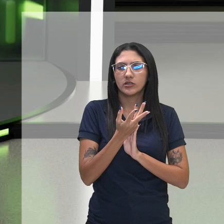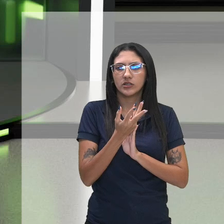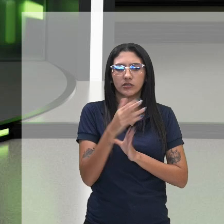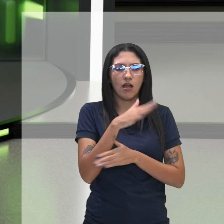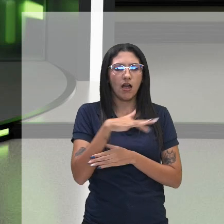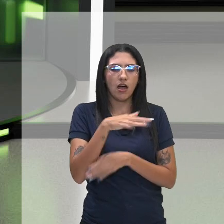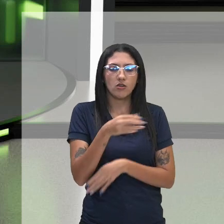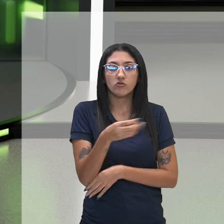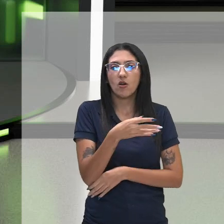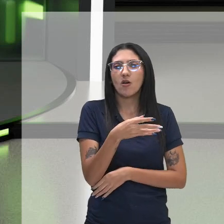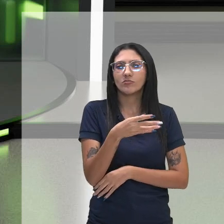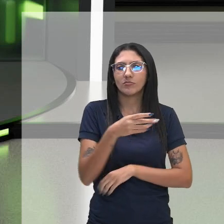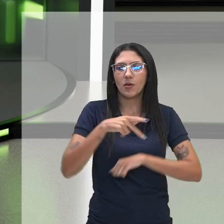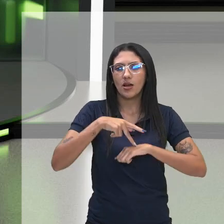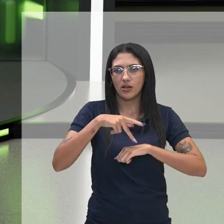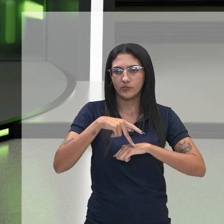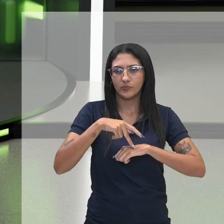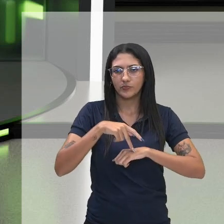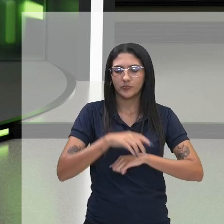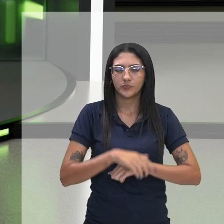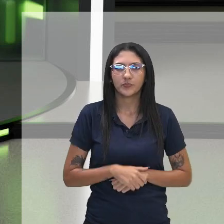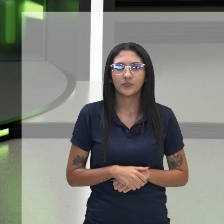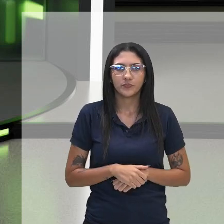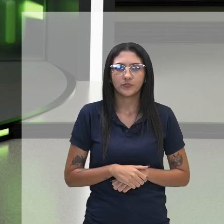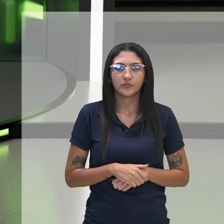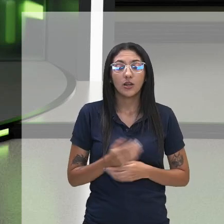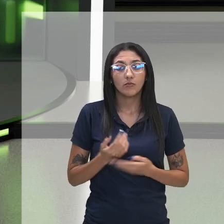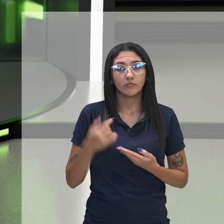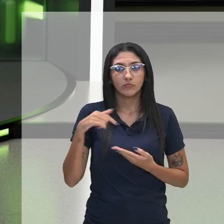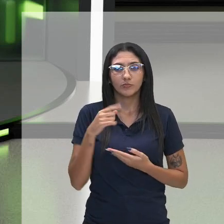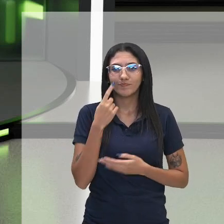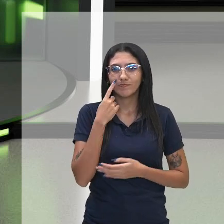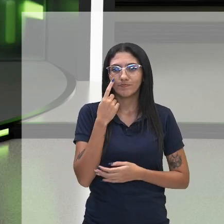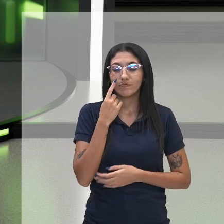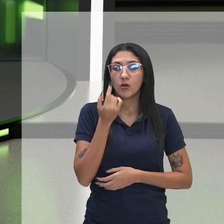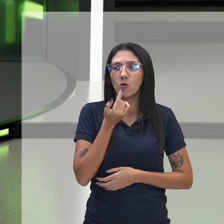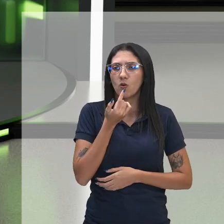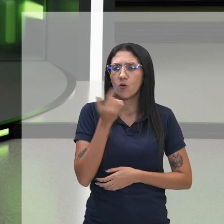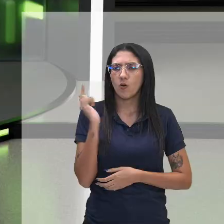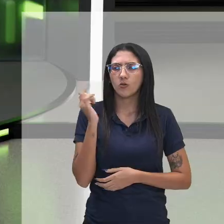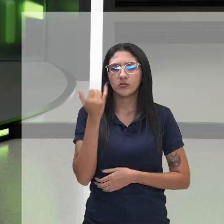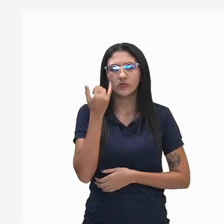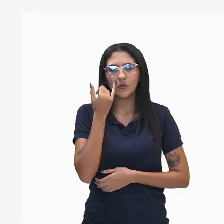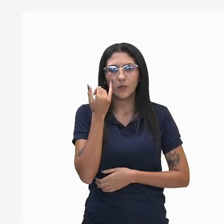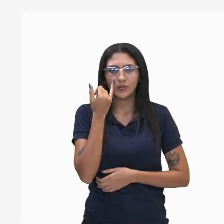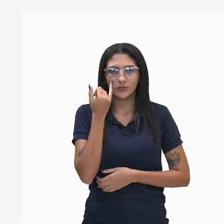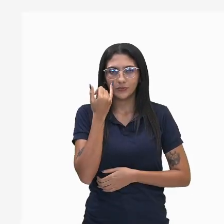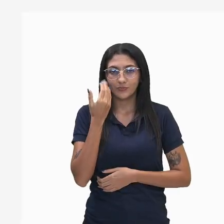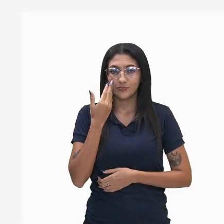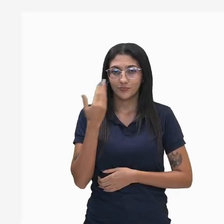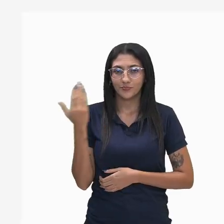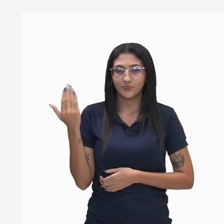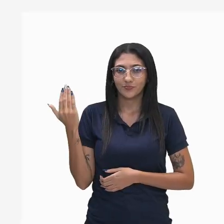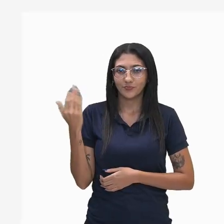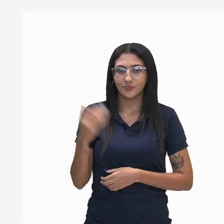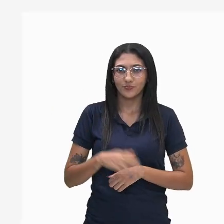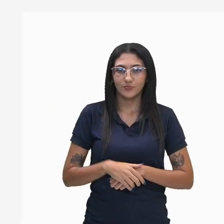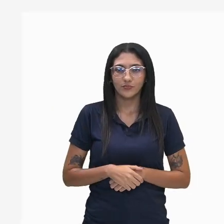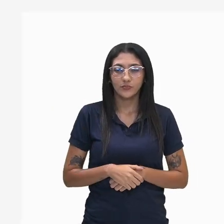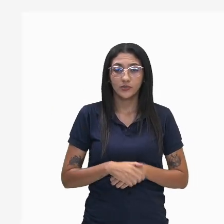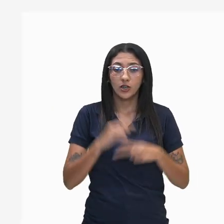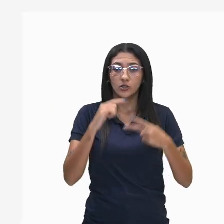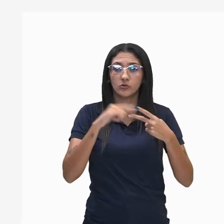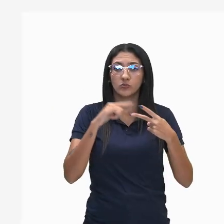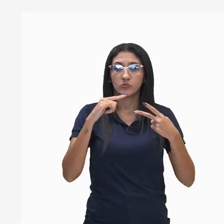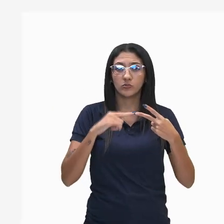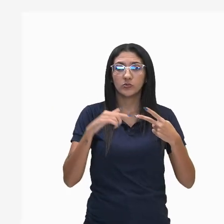observar na imagem anterior. Né? A gente vai observar mais informações sobre a Cordilheira dos Andes. A gente vai observar que são duas